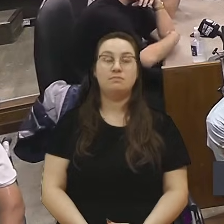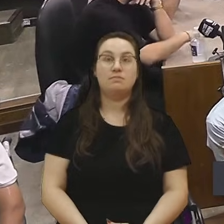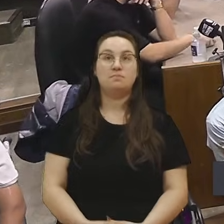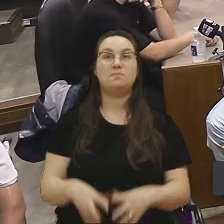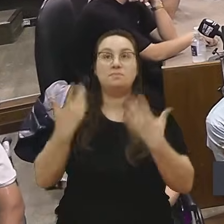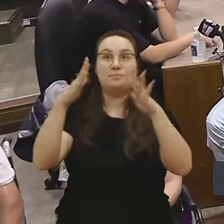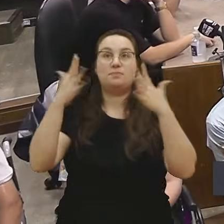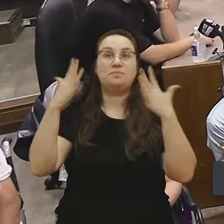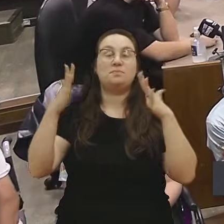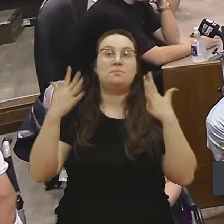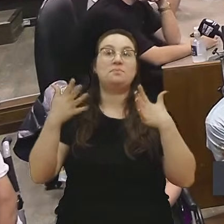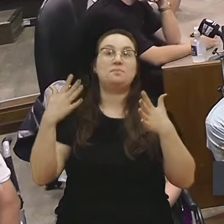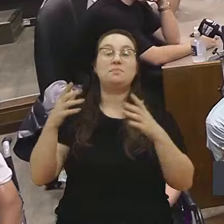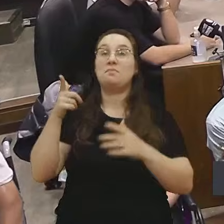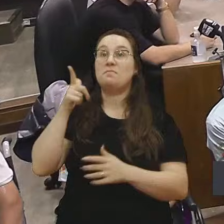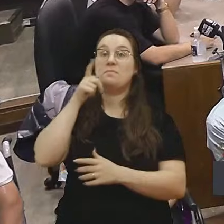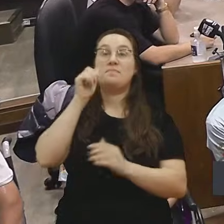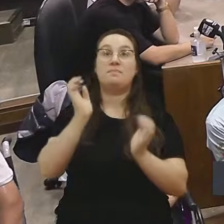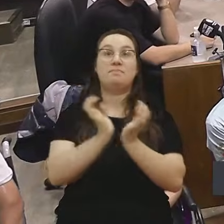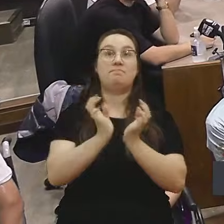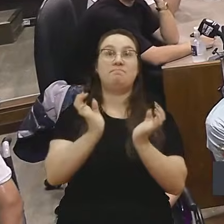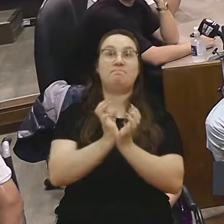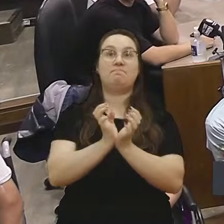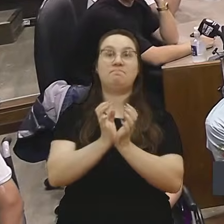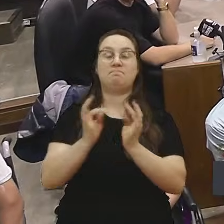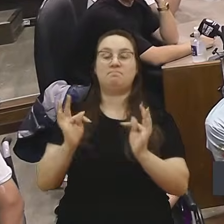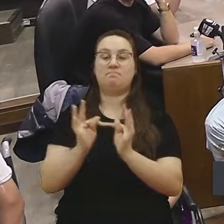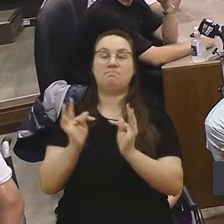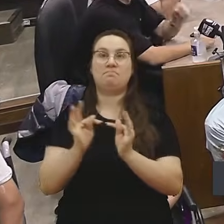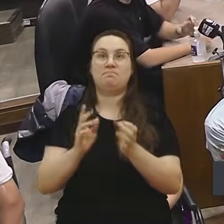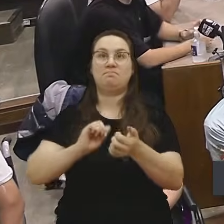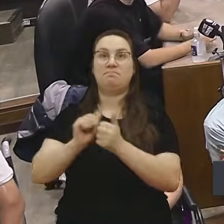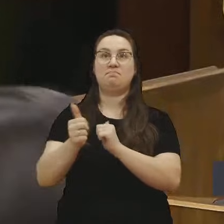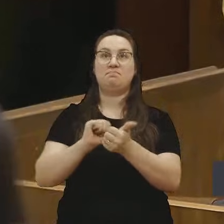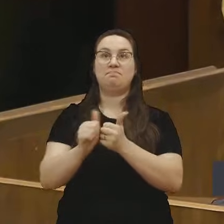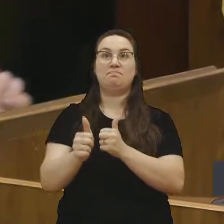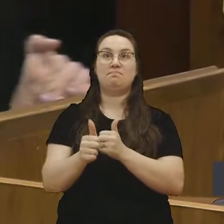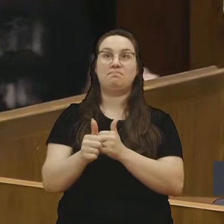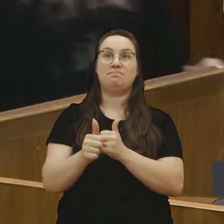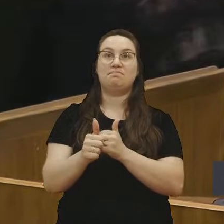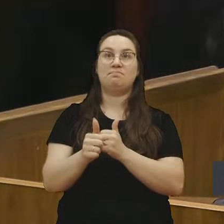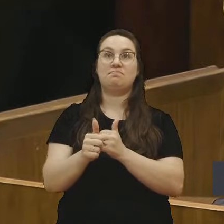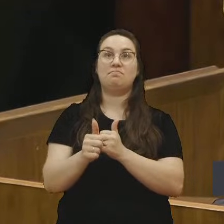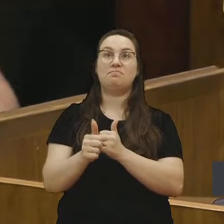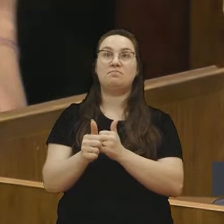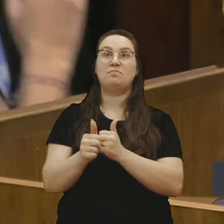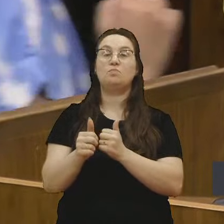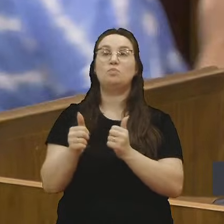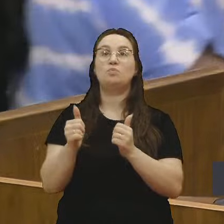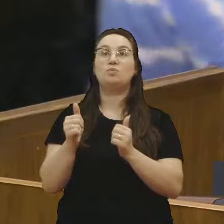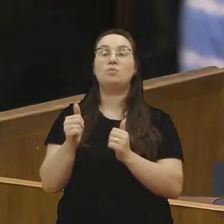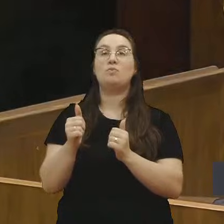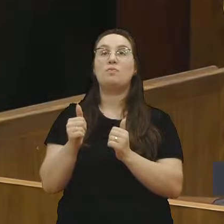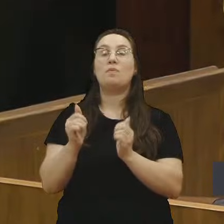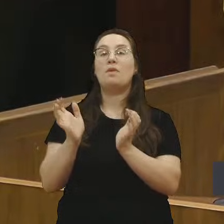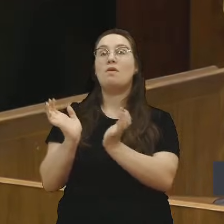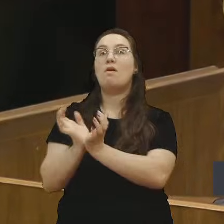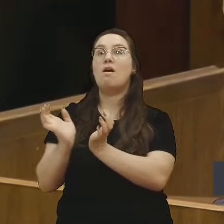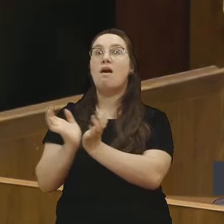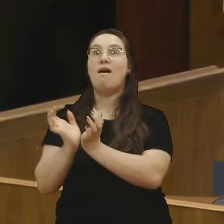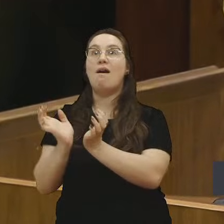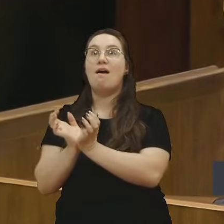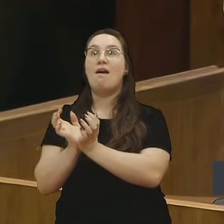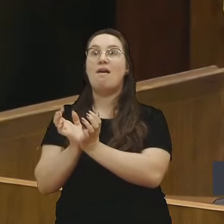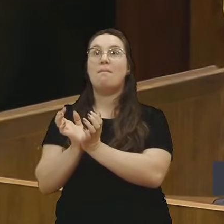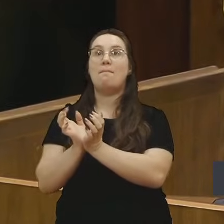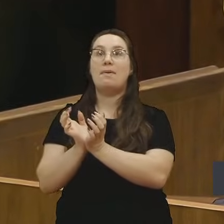Parabéns, então, aos vencedores da categoria técnico esportivo. Vamos agora para a categoria de